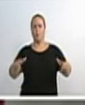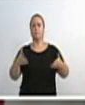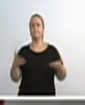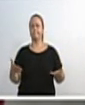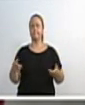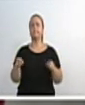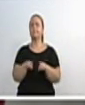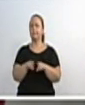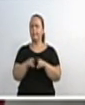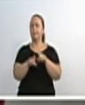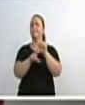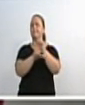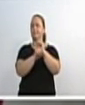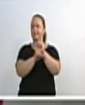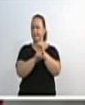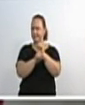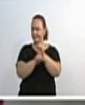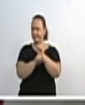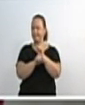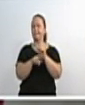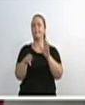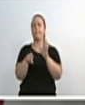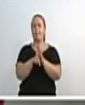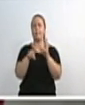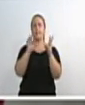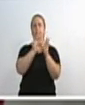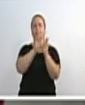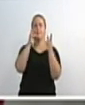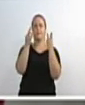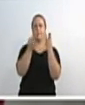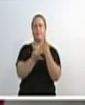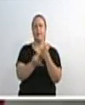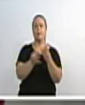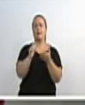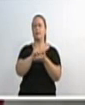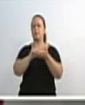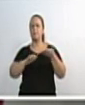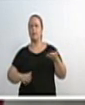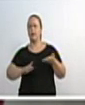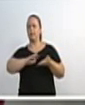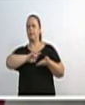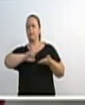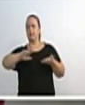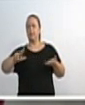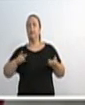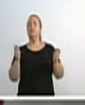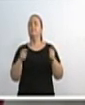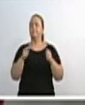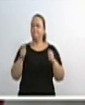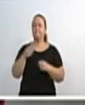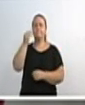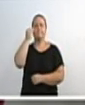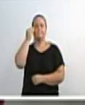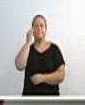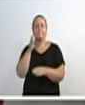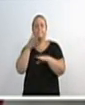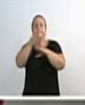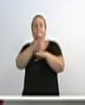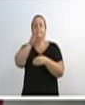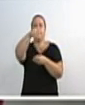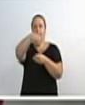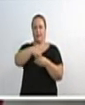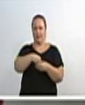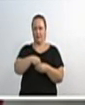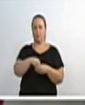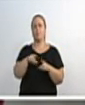de Educação, programas do Pró-Família, atividades, enfim, as mais inúmeras atividades que podem ser oferecidas e de